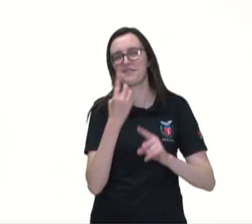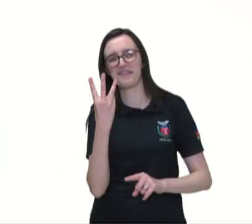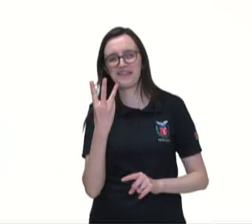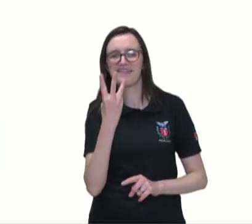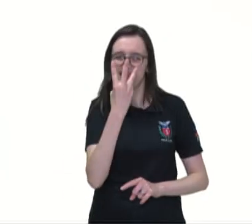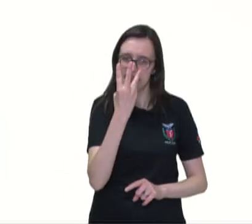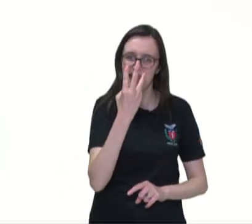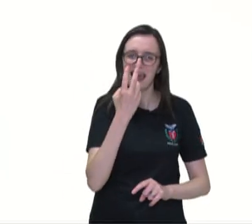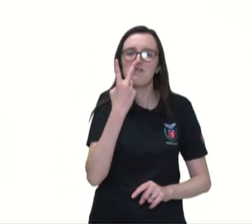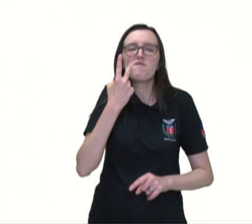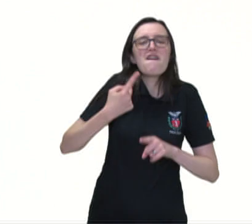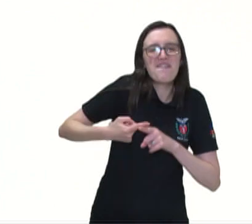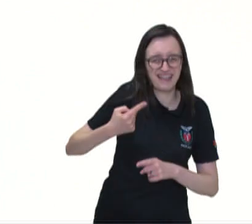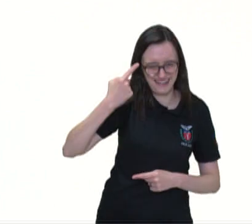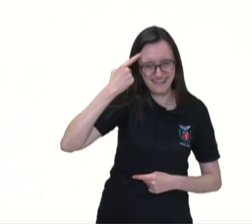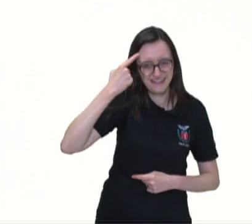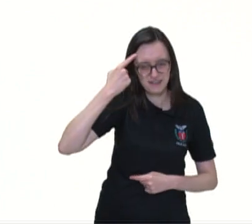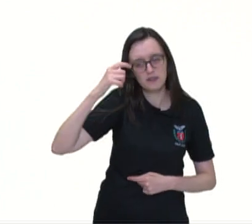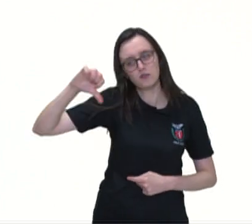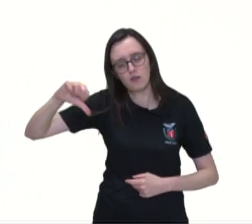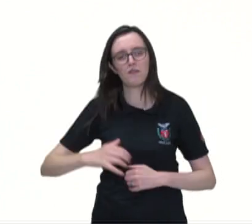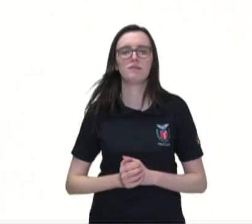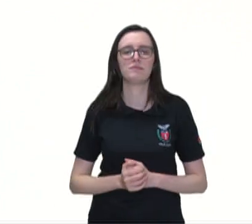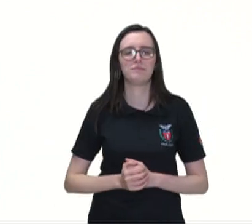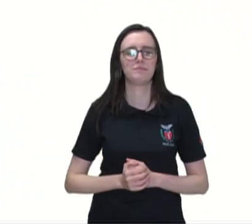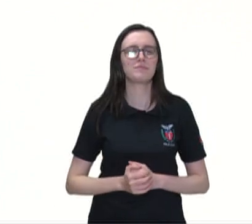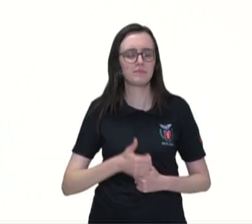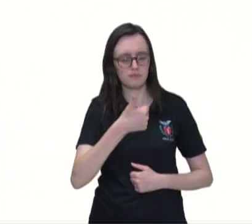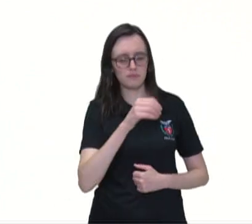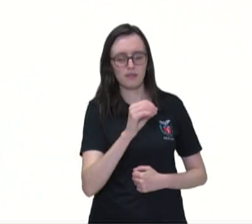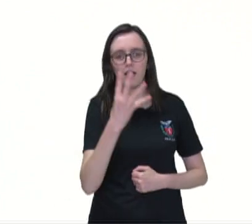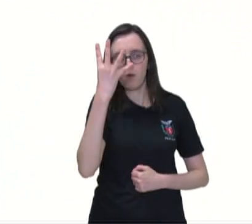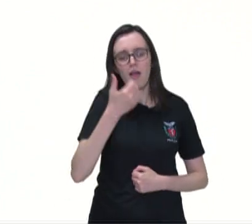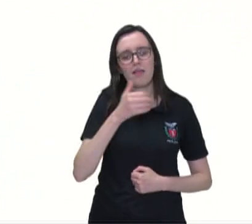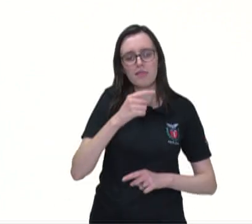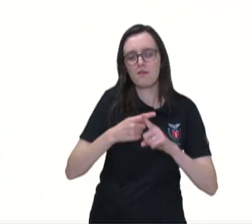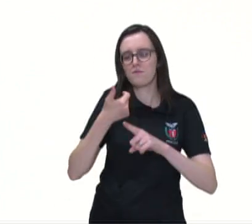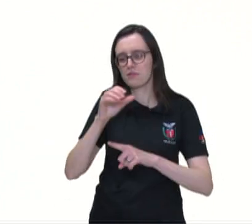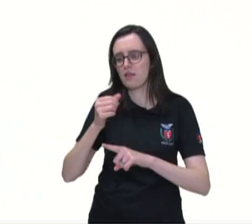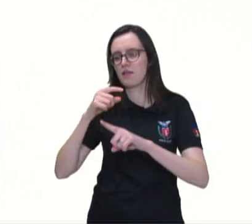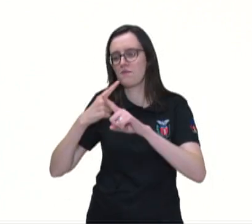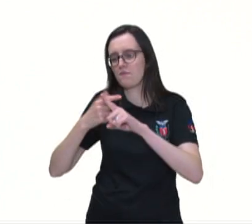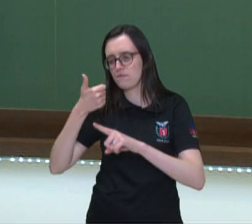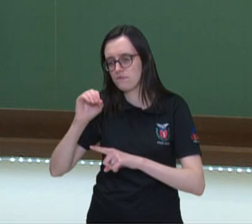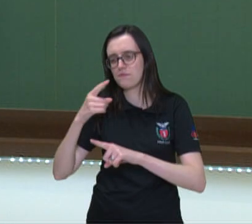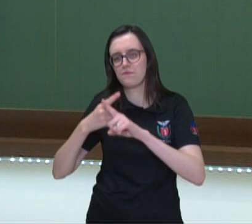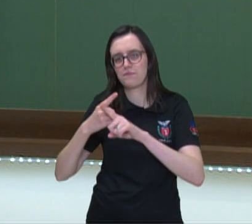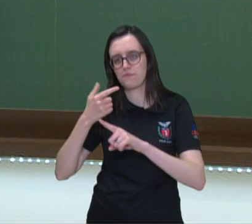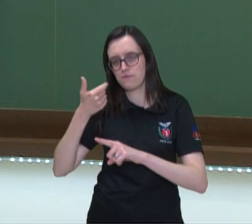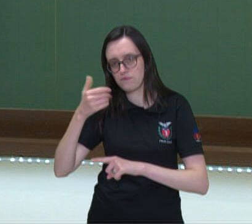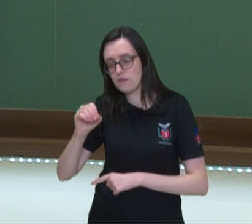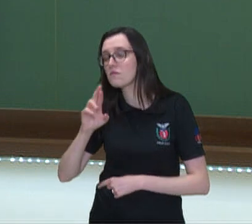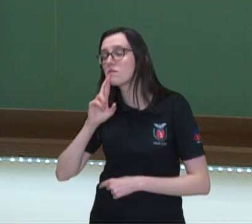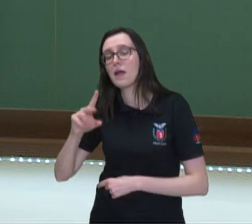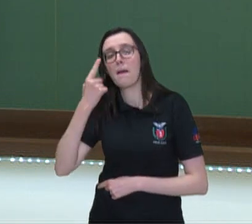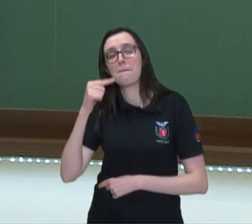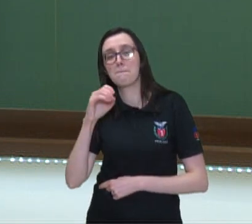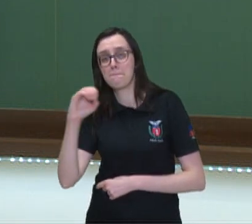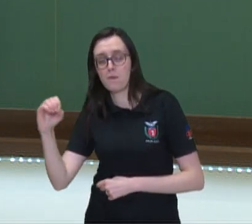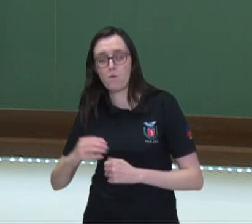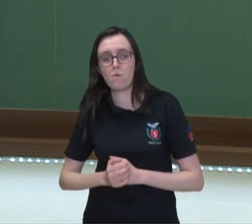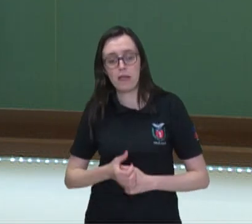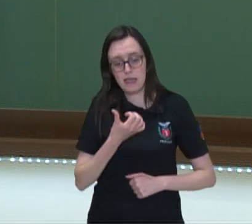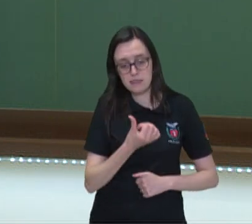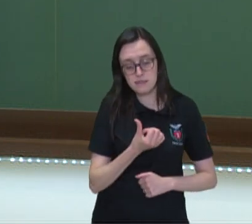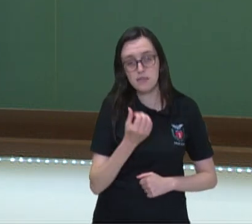9. 10 à quarta é 10 vezes 10 vezes 10 vezes 10, que dá 10.000. 6 ao cubo